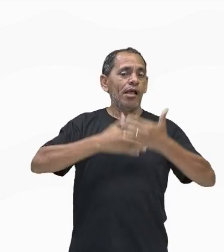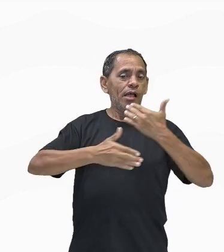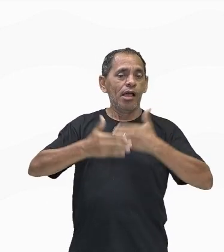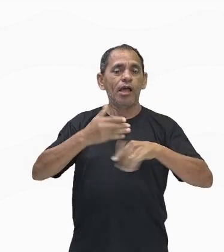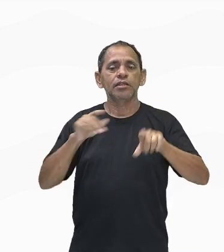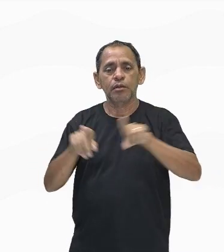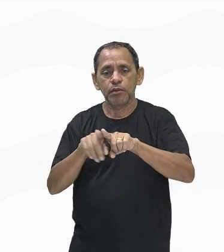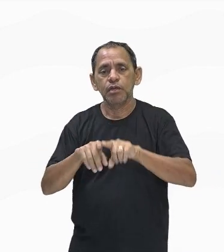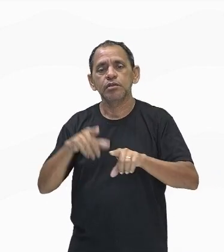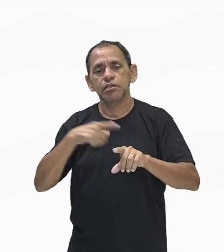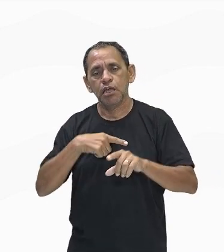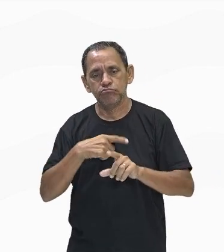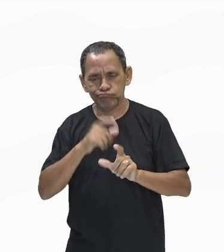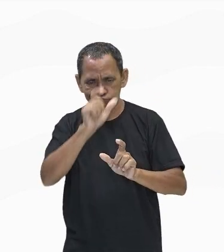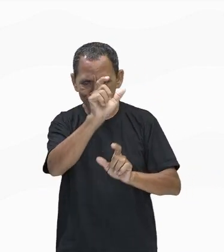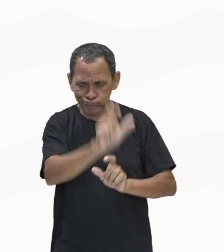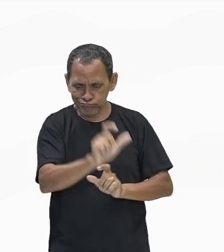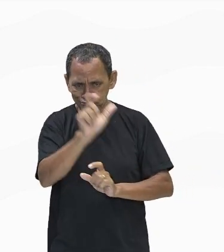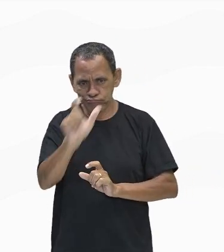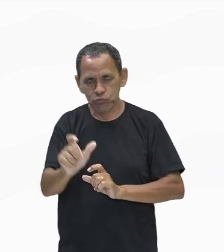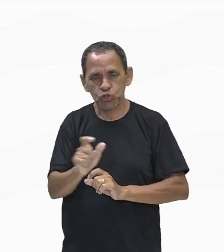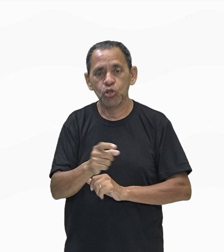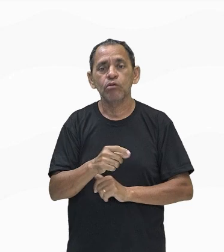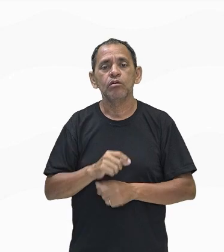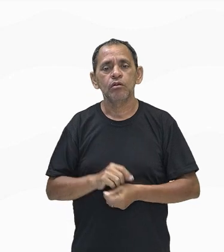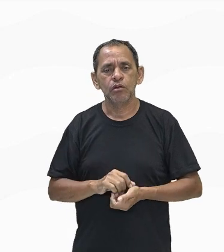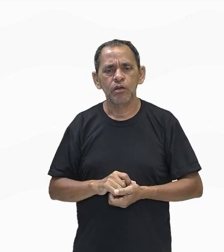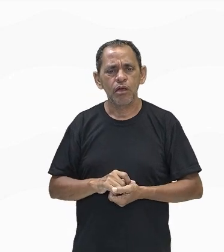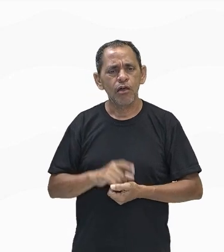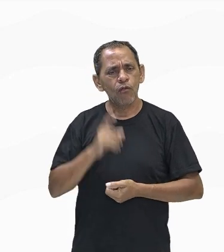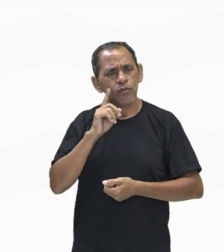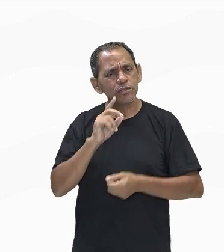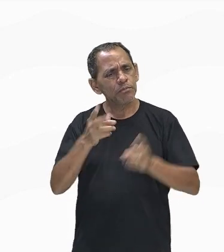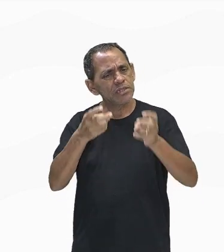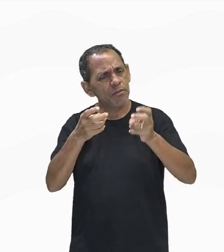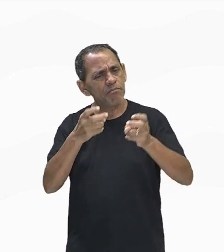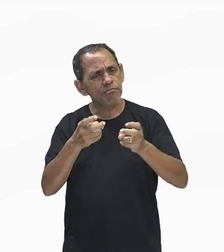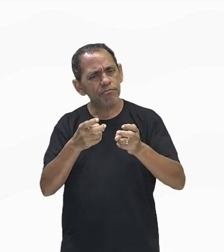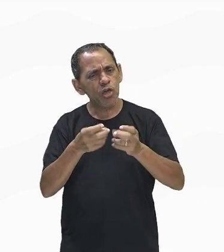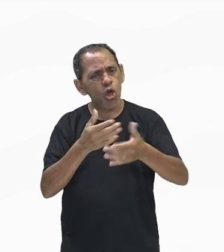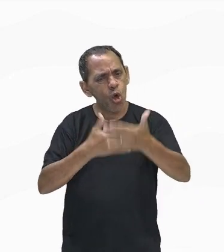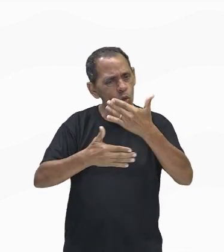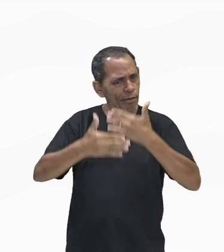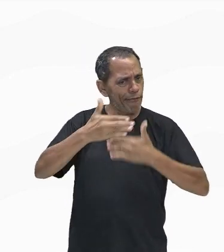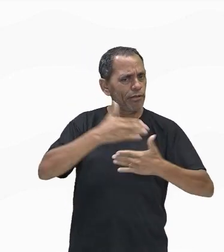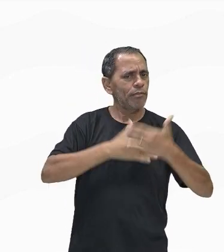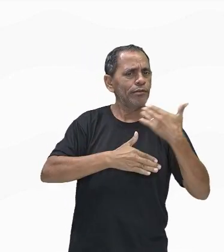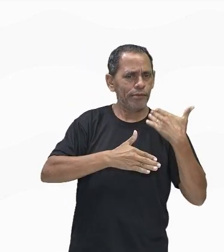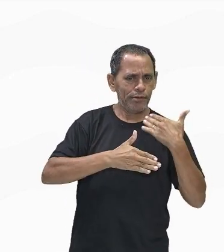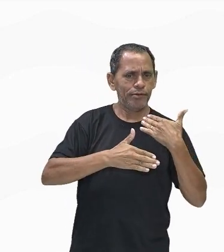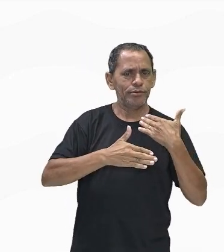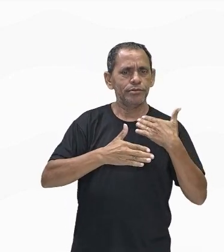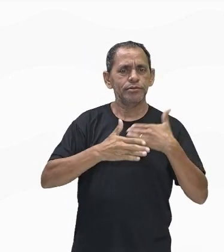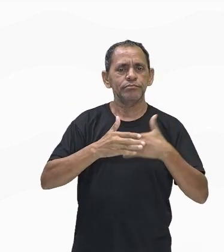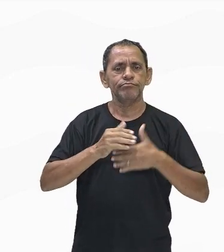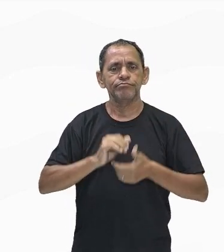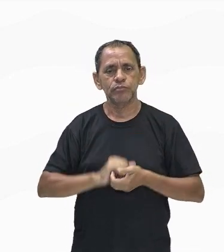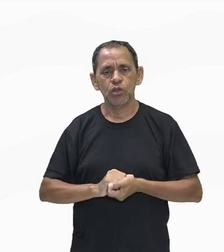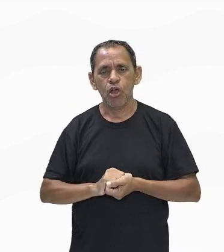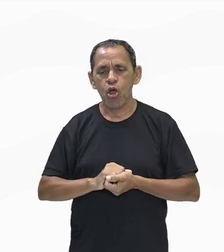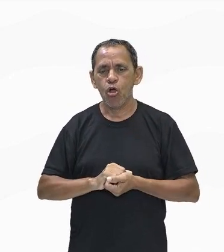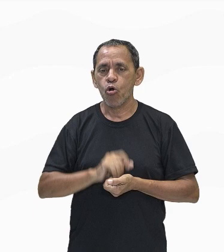dois personagens e um deles diz assim: você percebeu que está ficando para trás? O